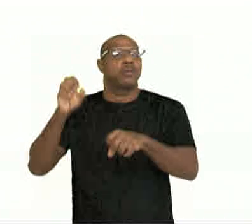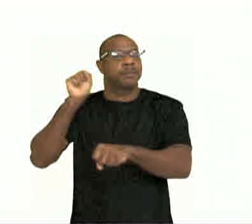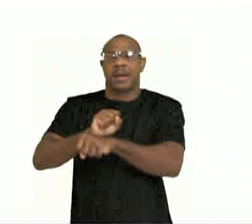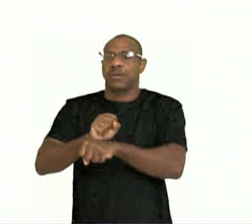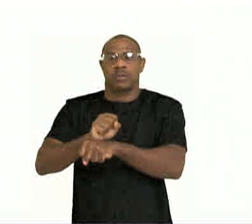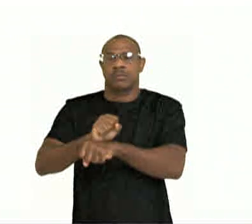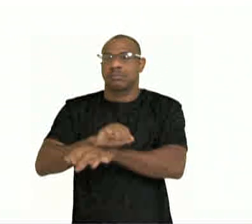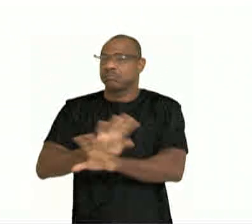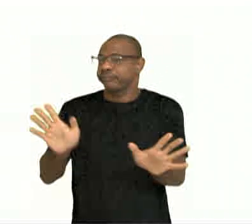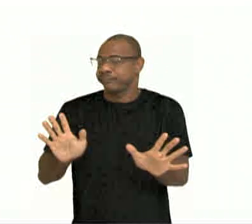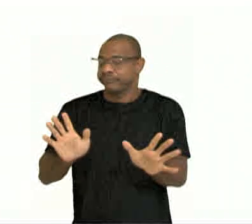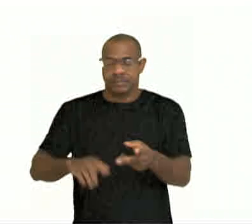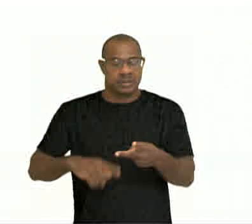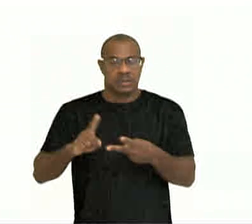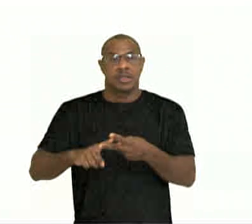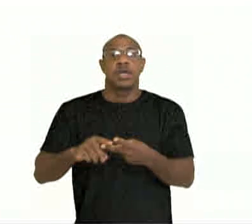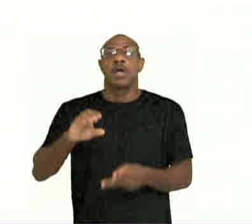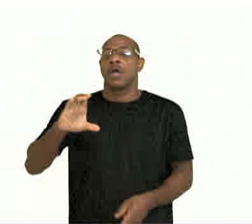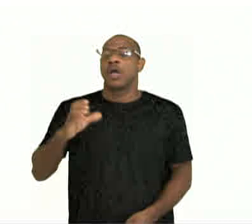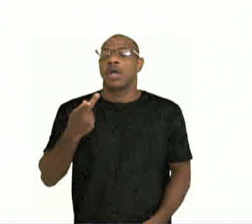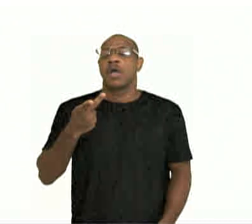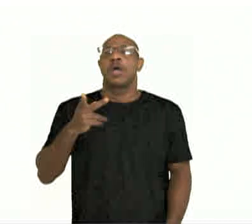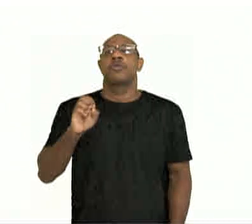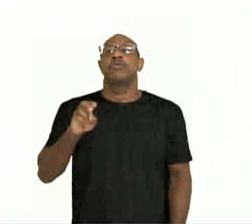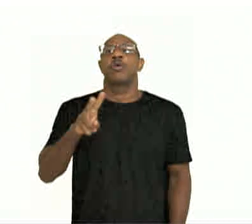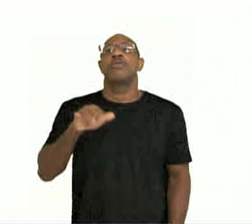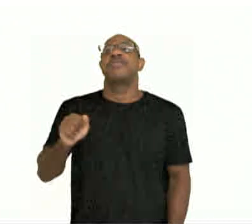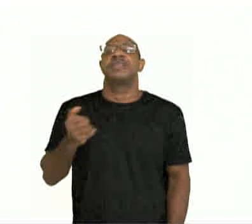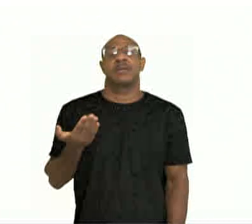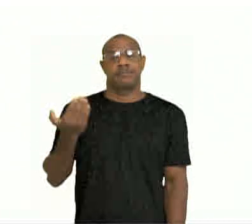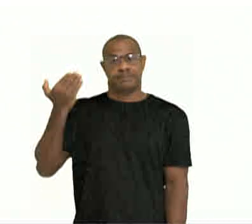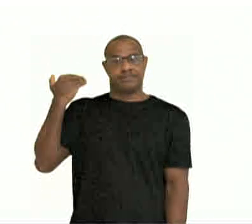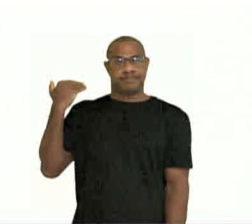pretérito imperfeito, chovia e continua chovendo até hoje.